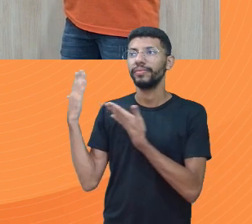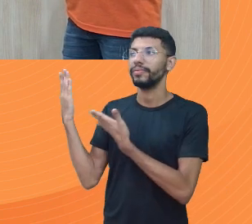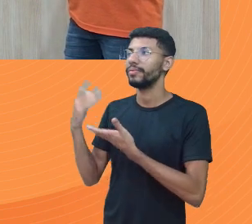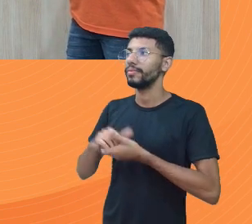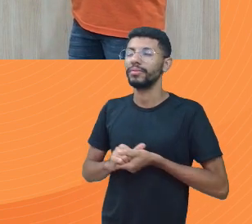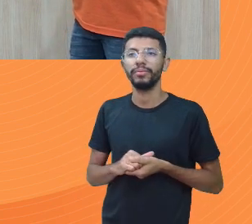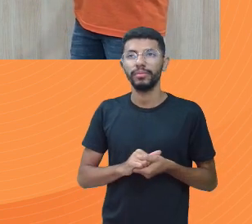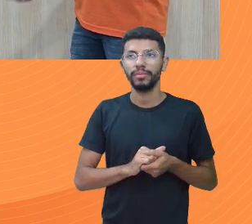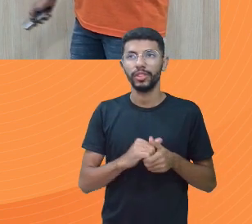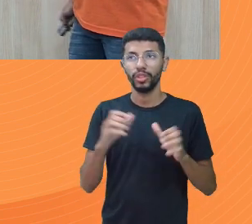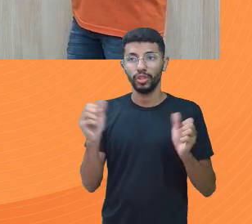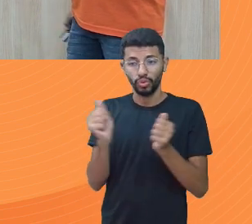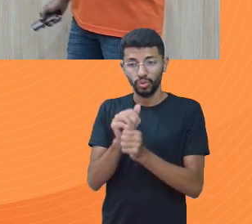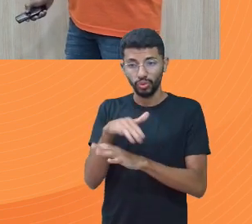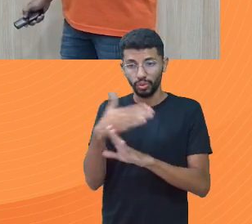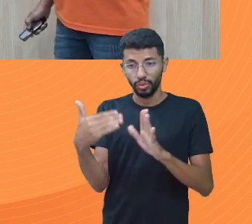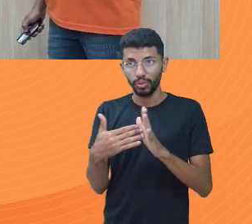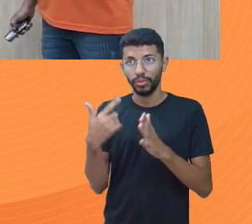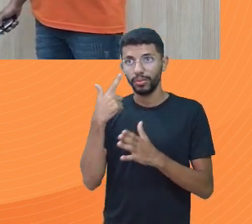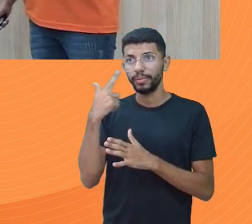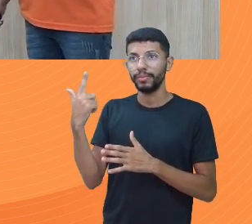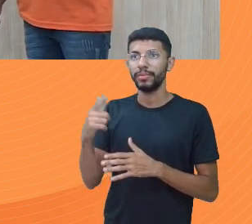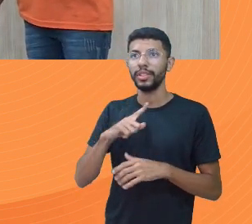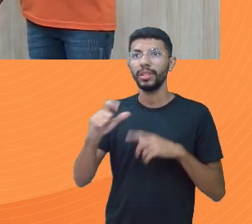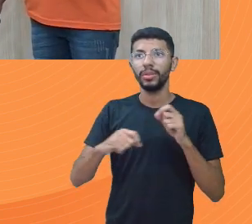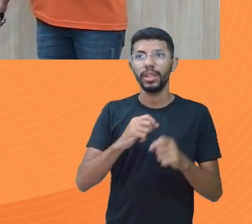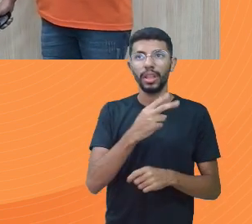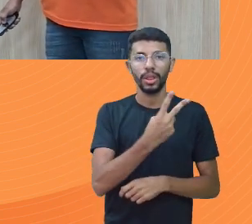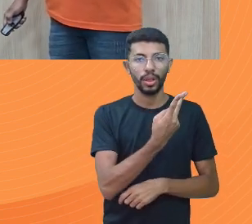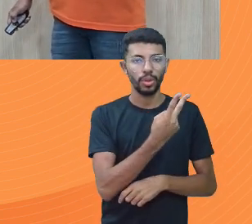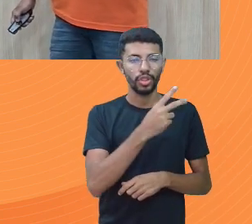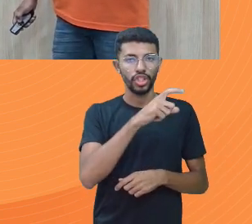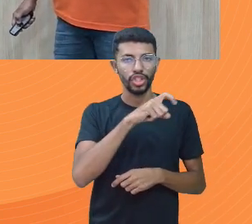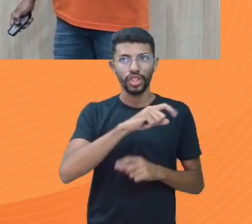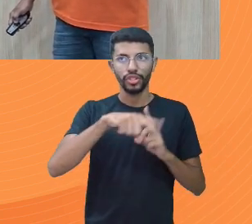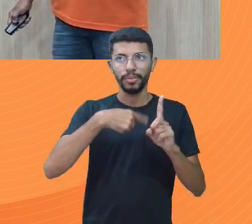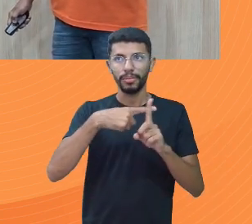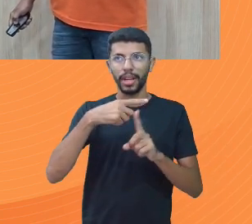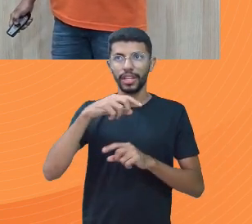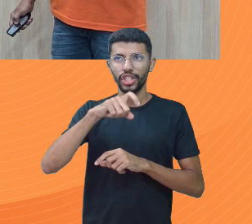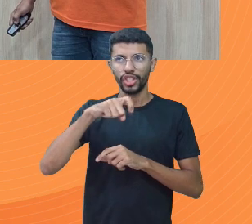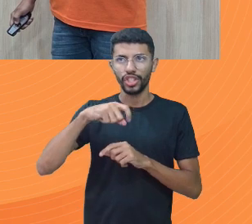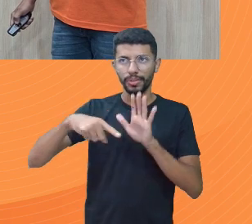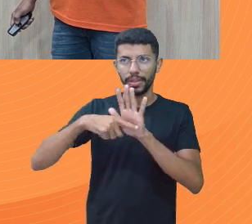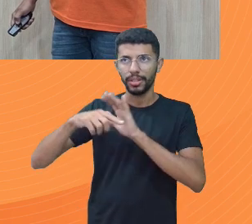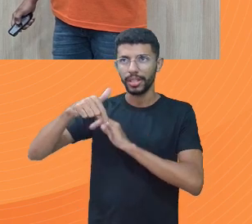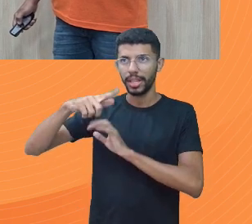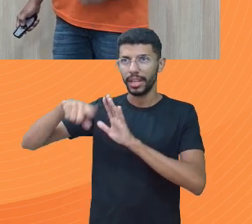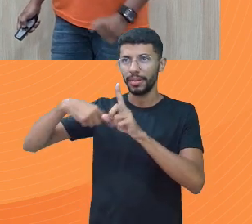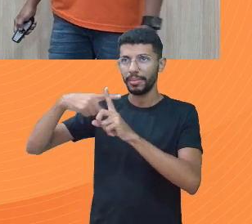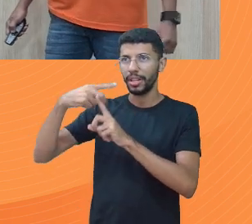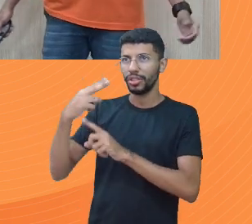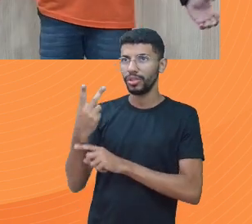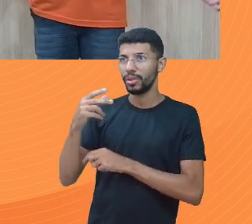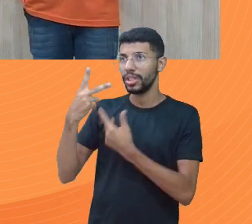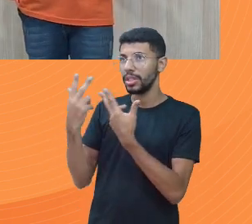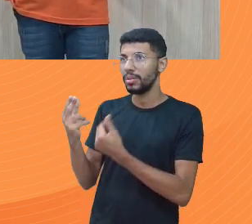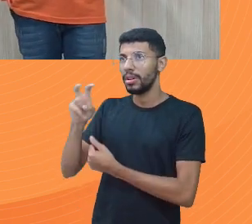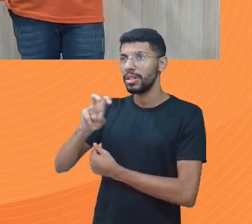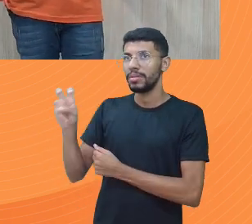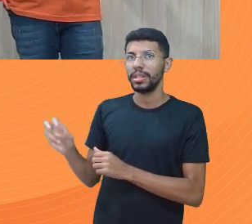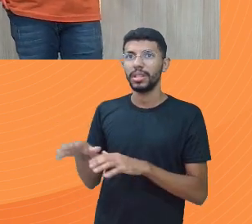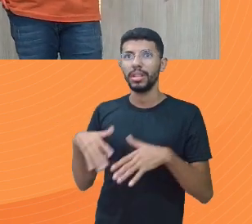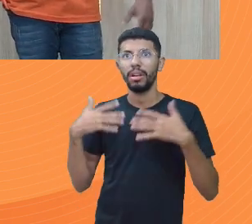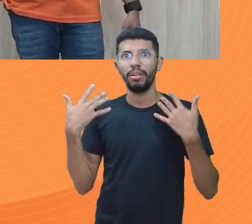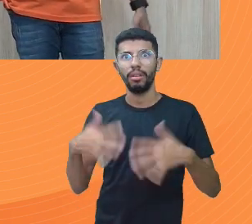Quando eu junto tudo, eu fico assim, ó, com 2x, mais x menos 7, mais 2 igual a 55. Professor, pelo amor